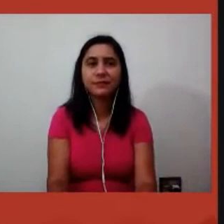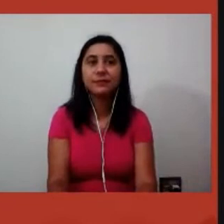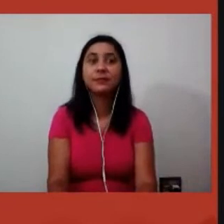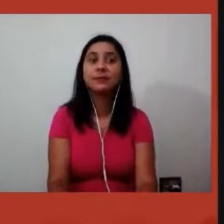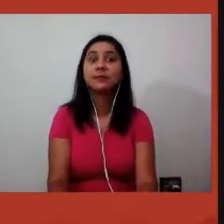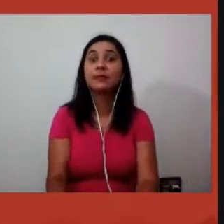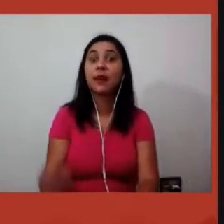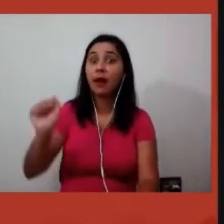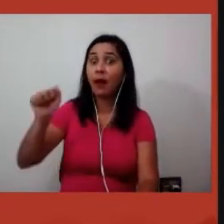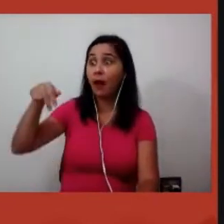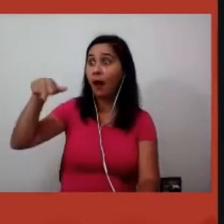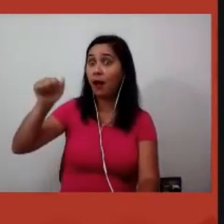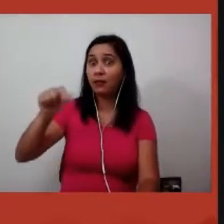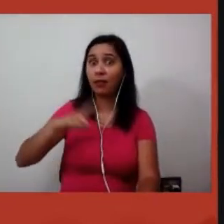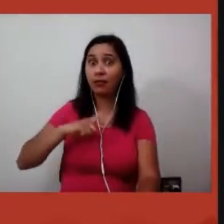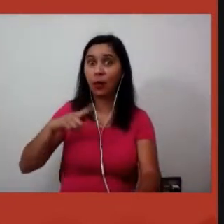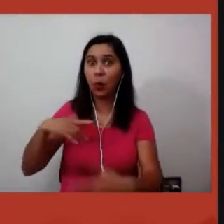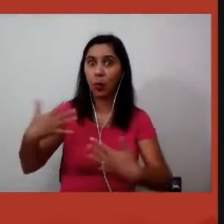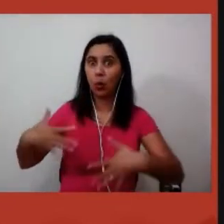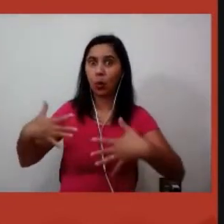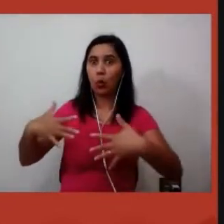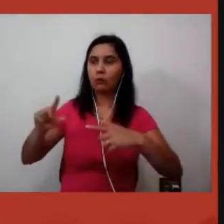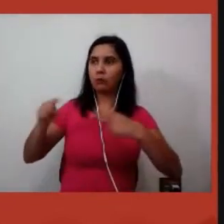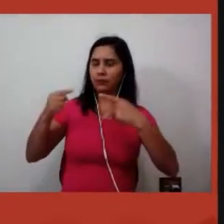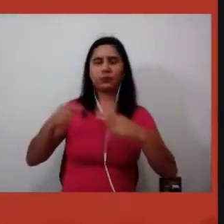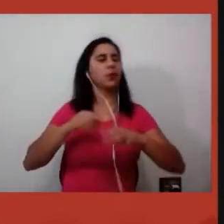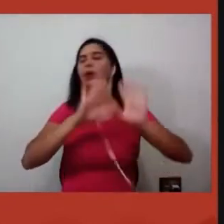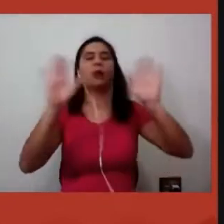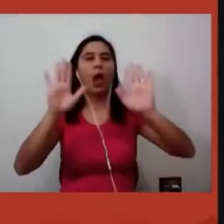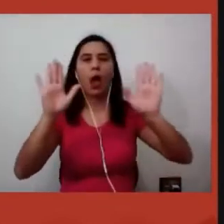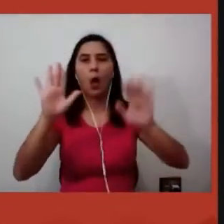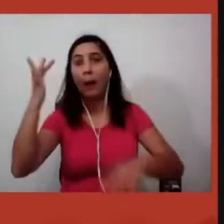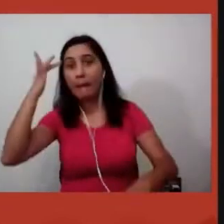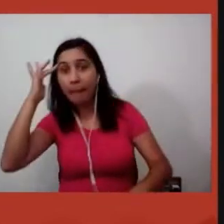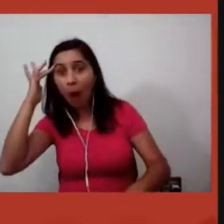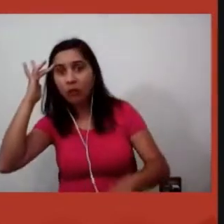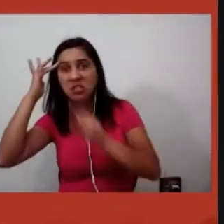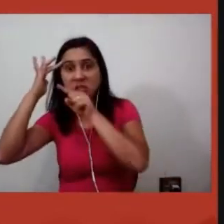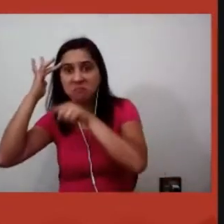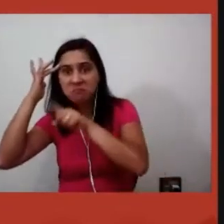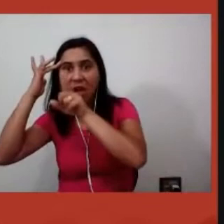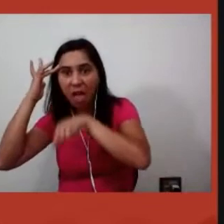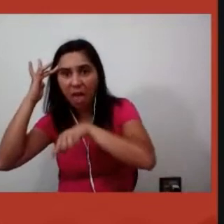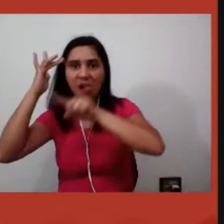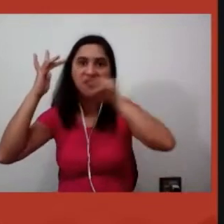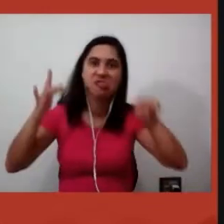A Ana botou a gente na parede aqui, falou assim, não, peraí, hipótese é uma coisa, né?